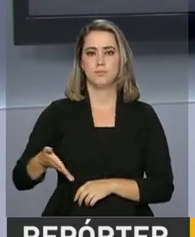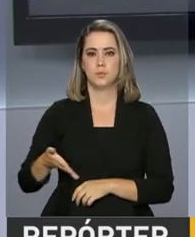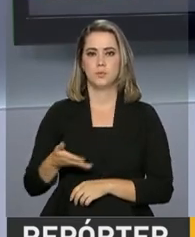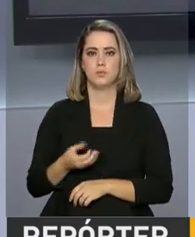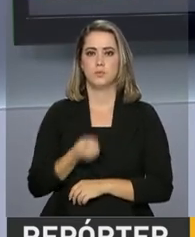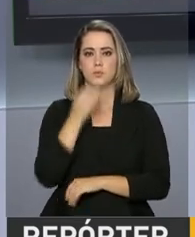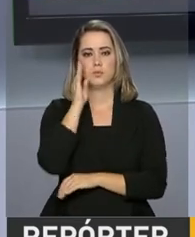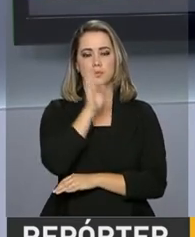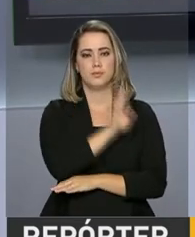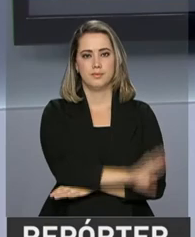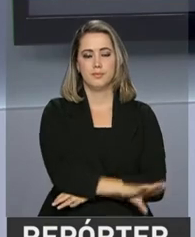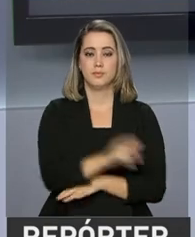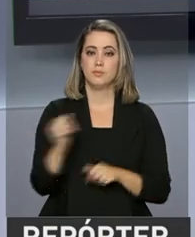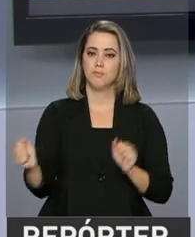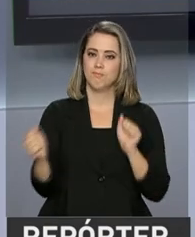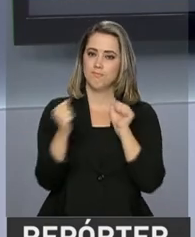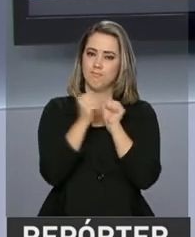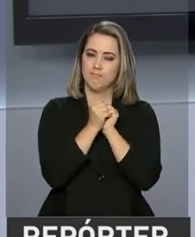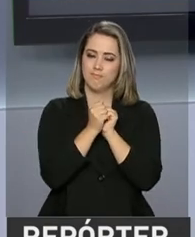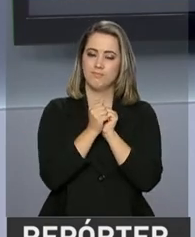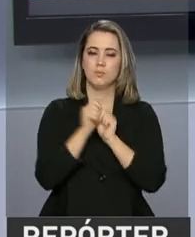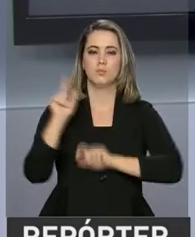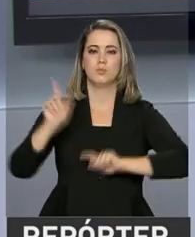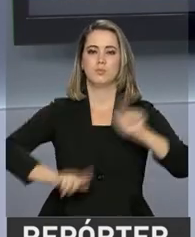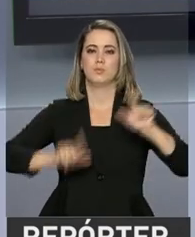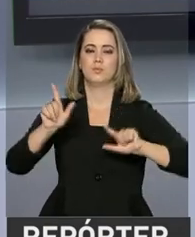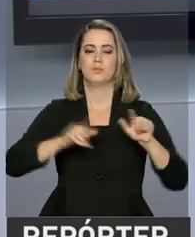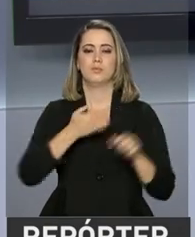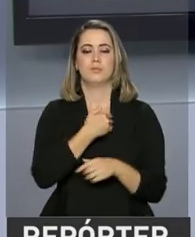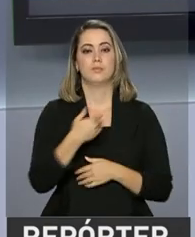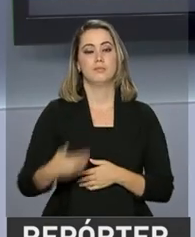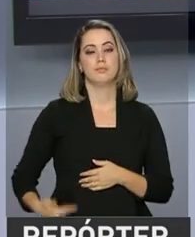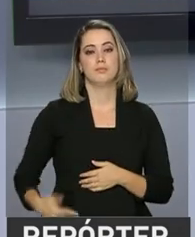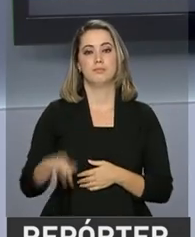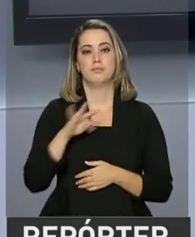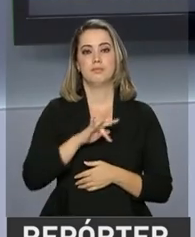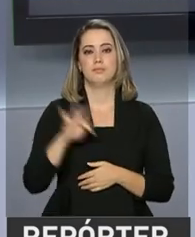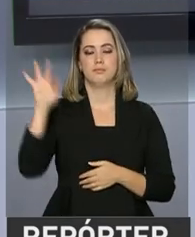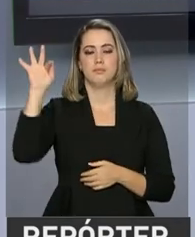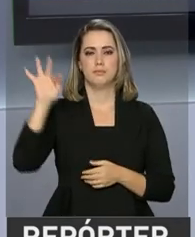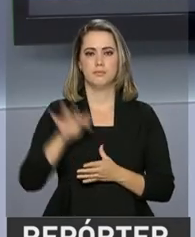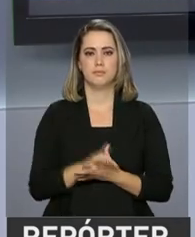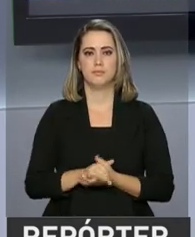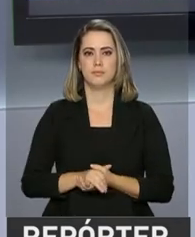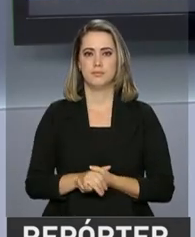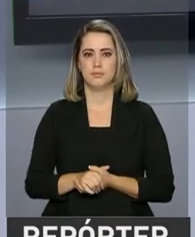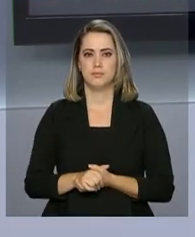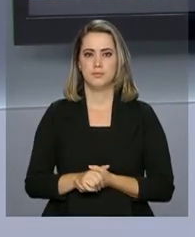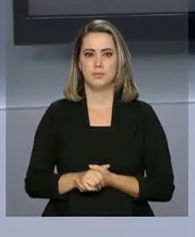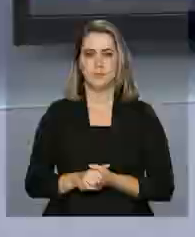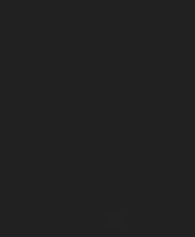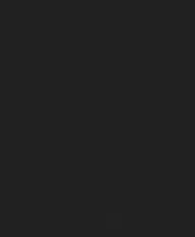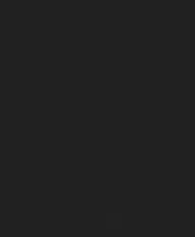internet boa tarde pra você e continue com a gente aqui na nbr a tv do governo federal